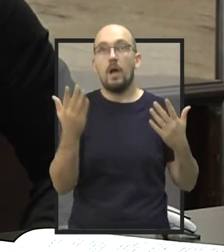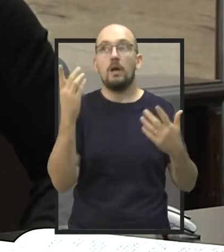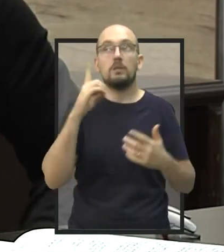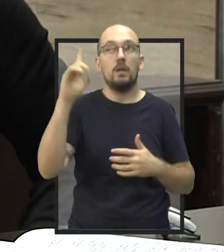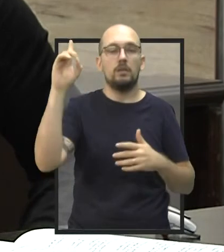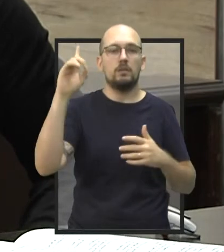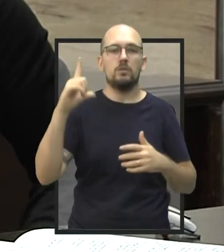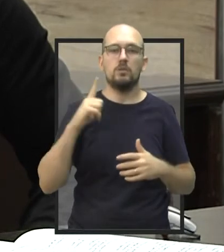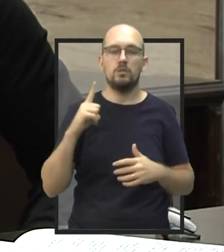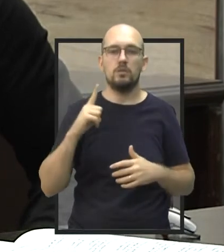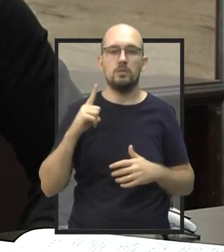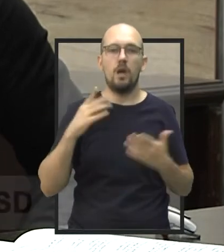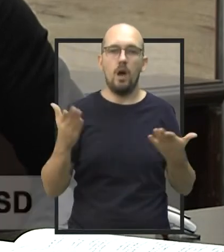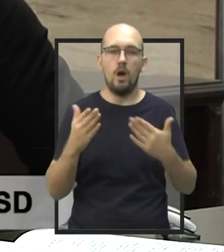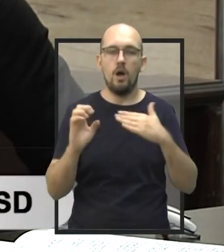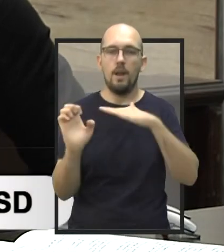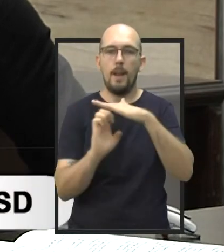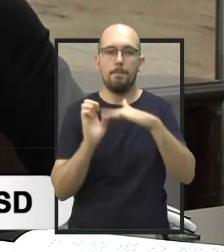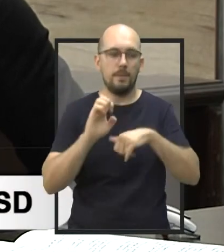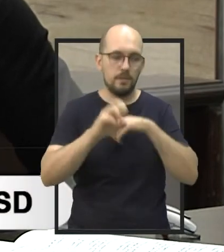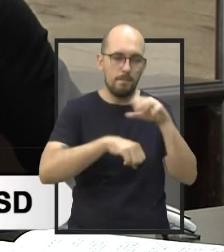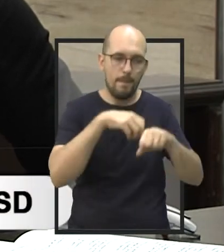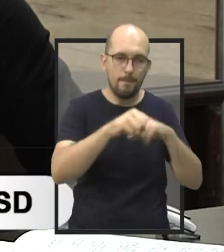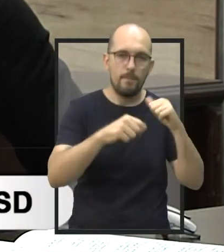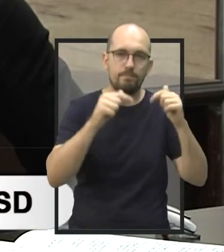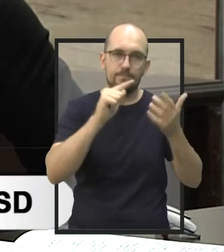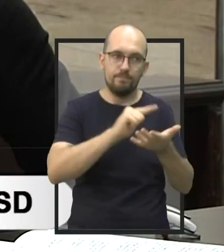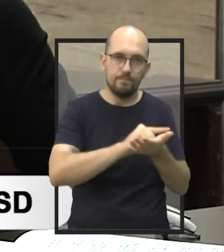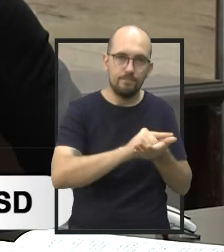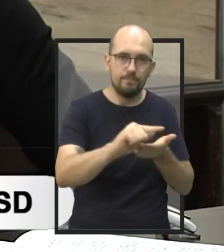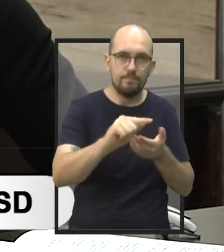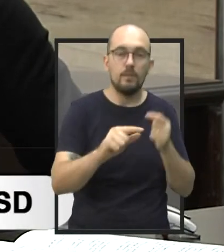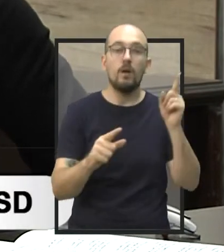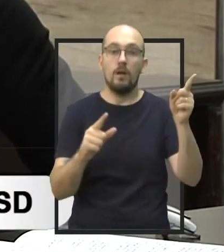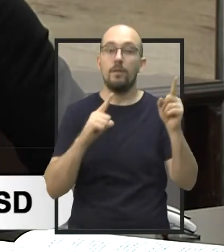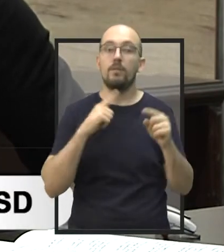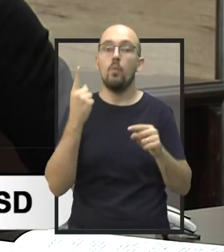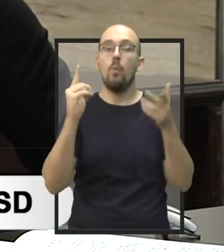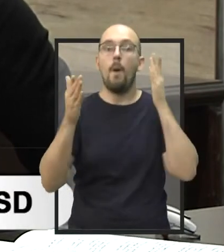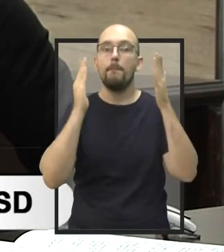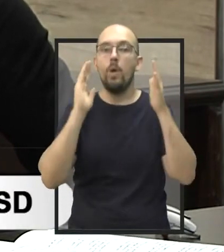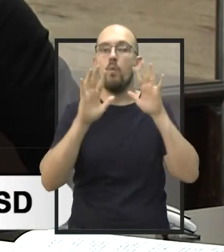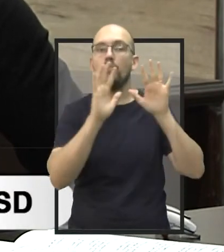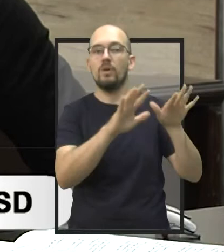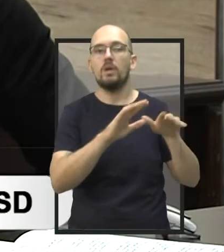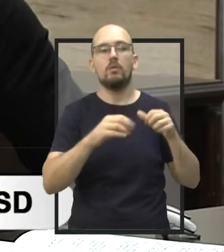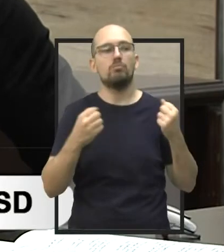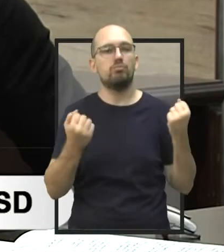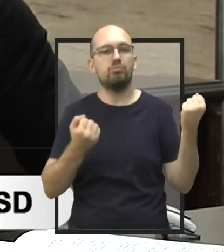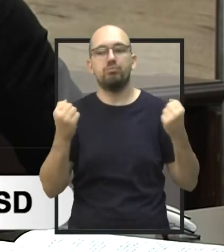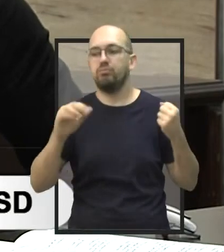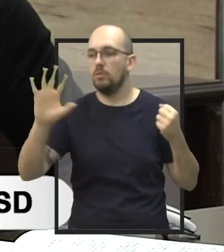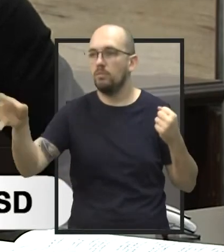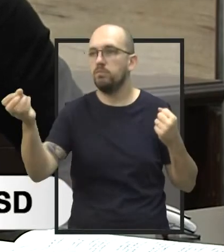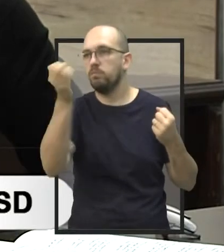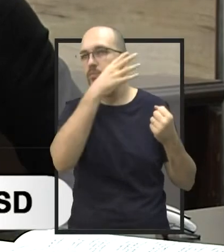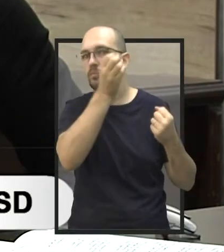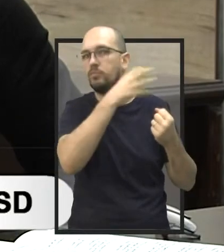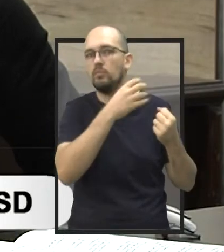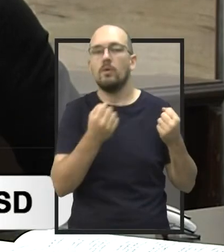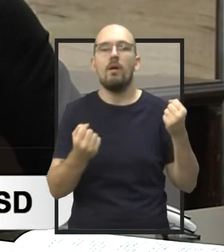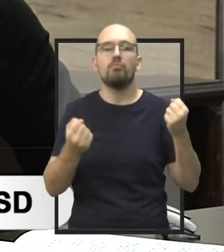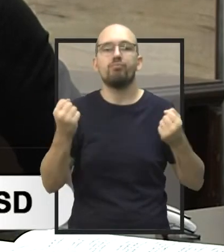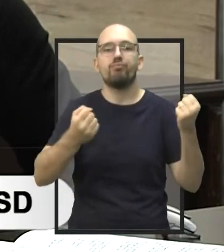agora que acho que pegou essa parte de galho, e lá no distrito agora tem um caminhão, né, que está retirando esses galhos, né, porque